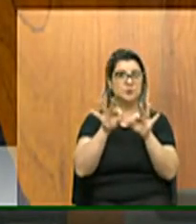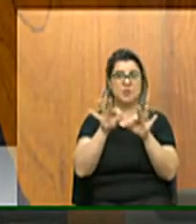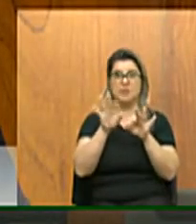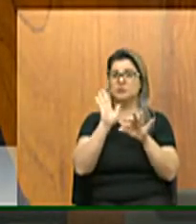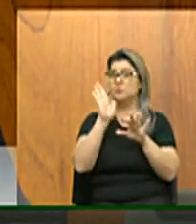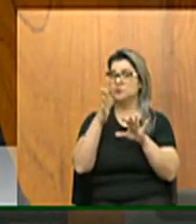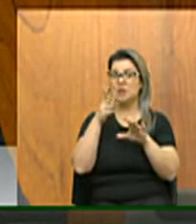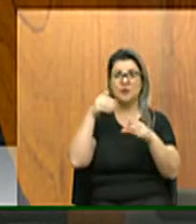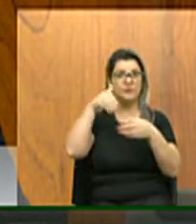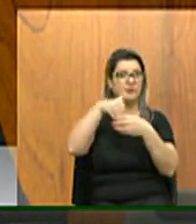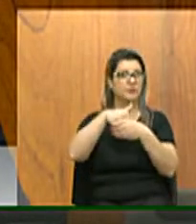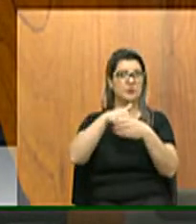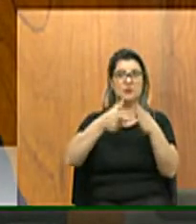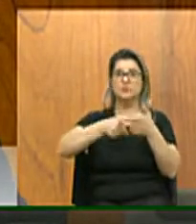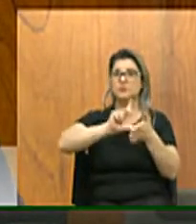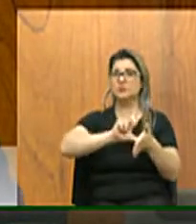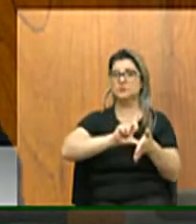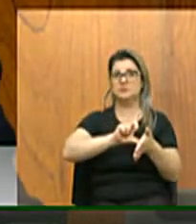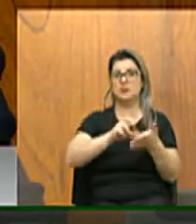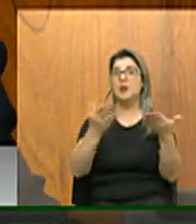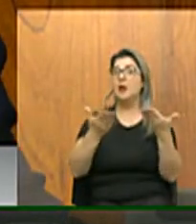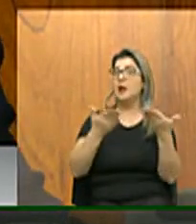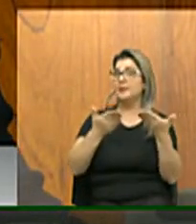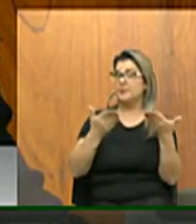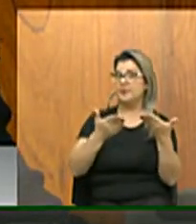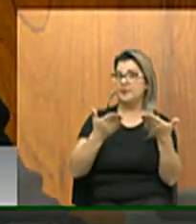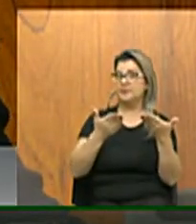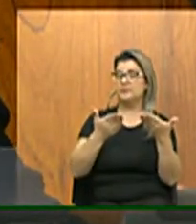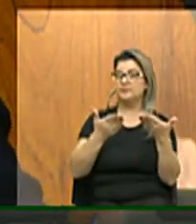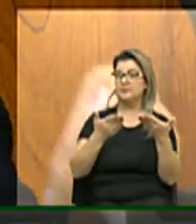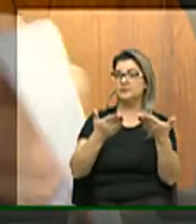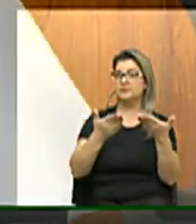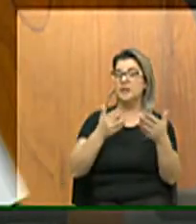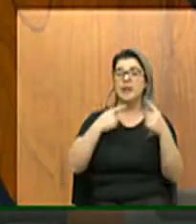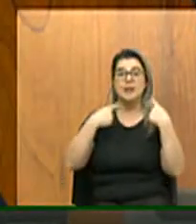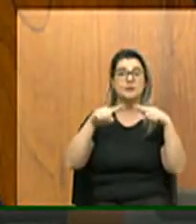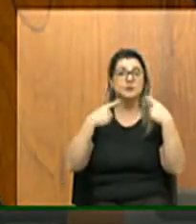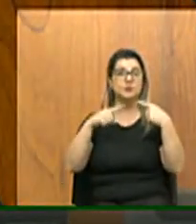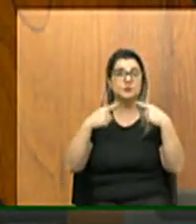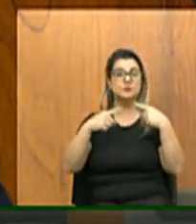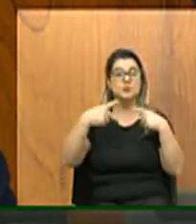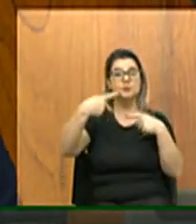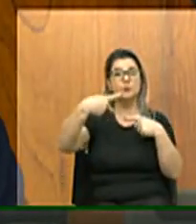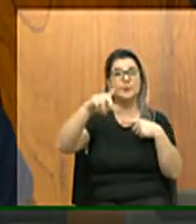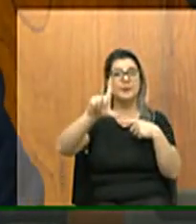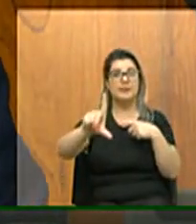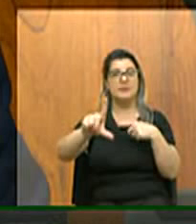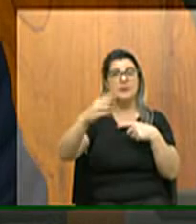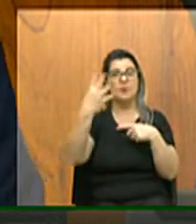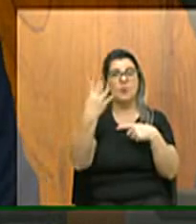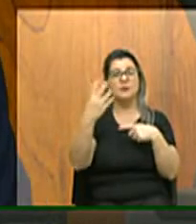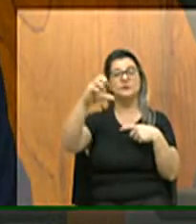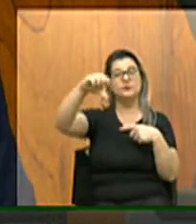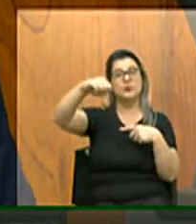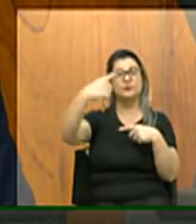fazendo a votação anteriormente. Agora nós estamos na discussão do PL 491,